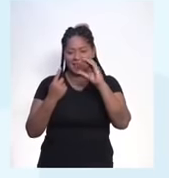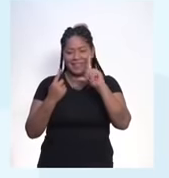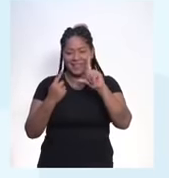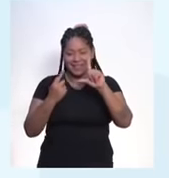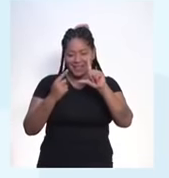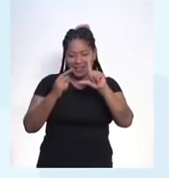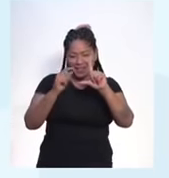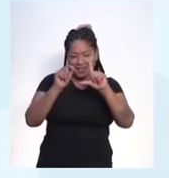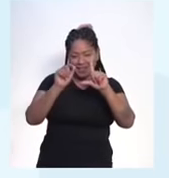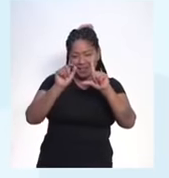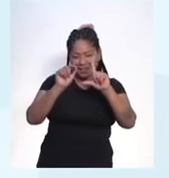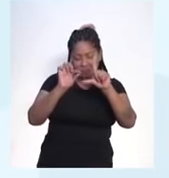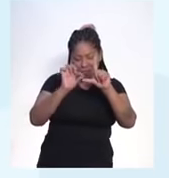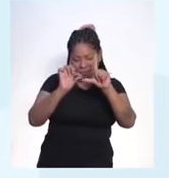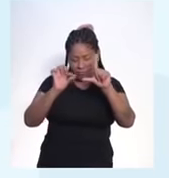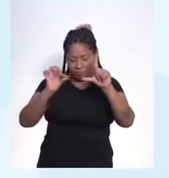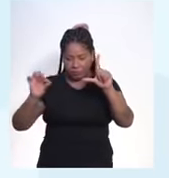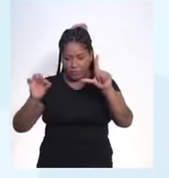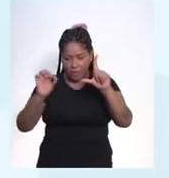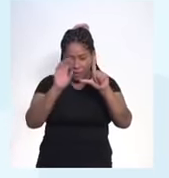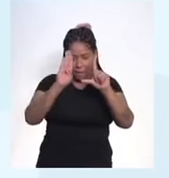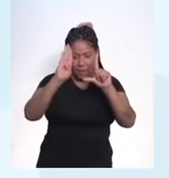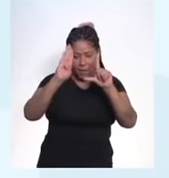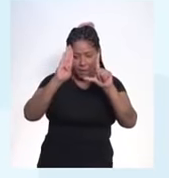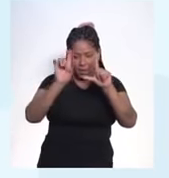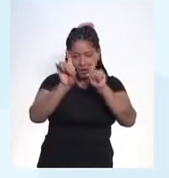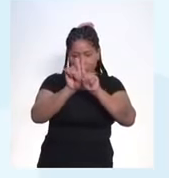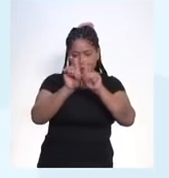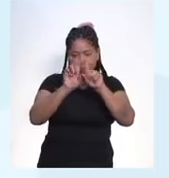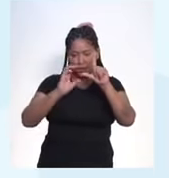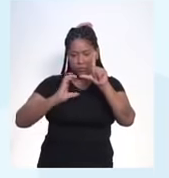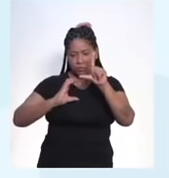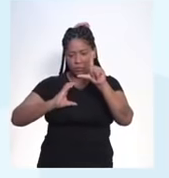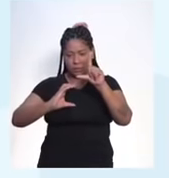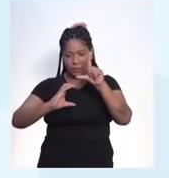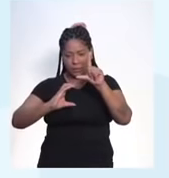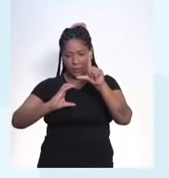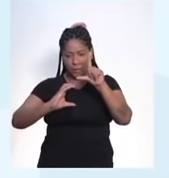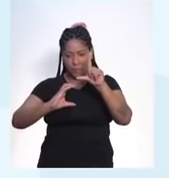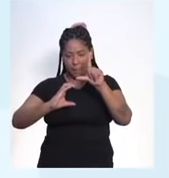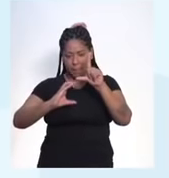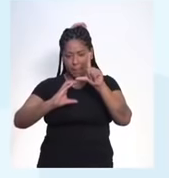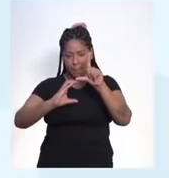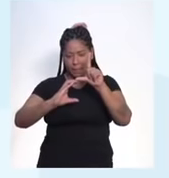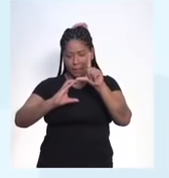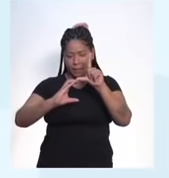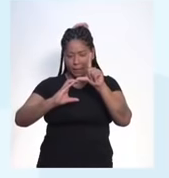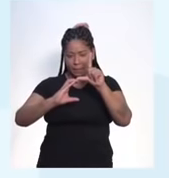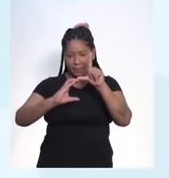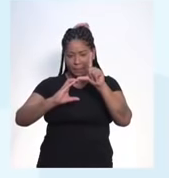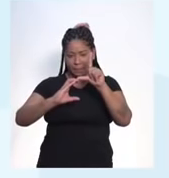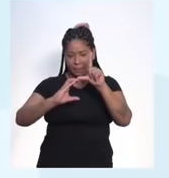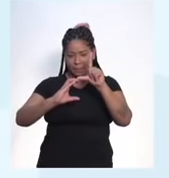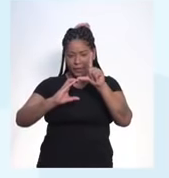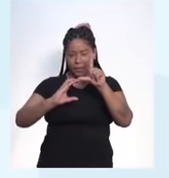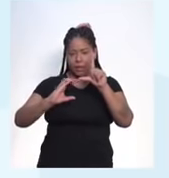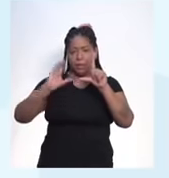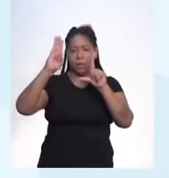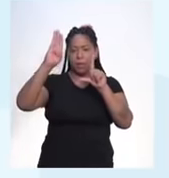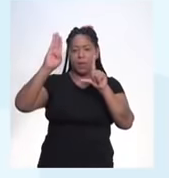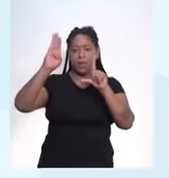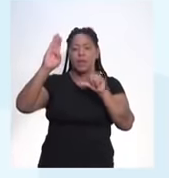reparem esse ponto aí tanto Bené que é meu ponto bem anteriormente aqui é 0